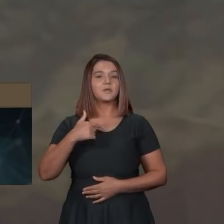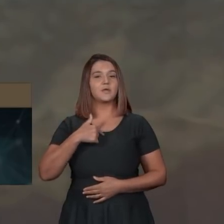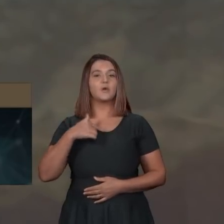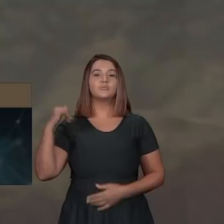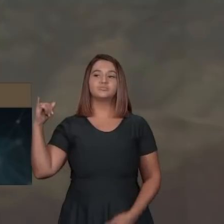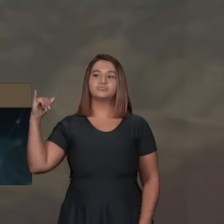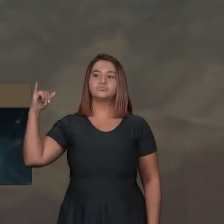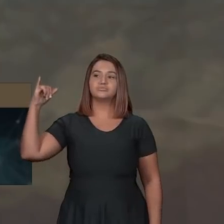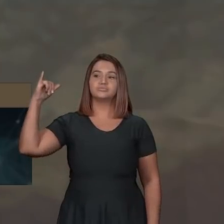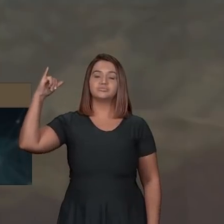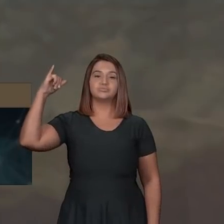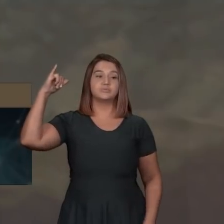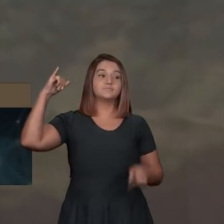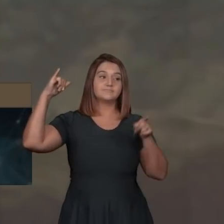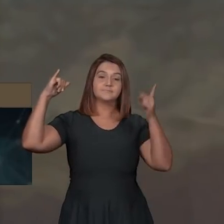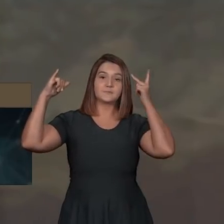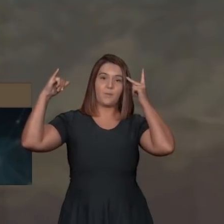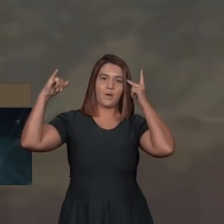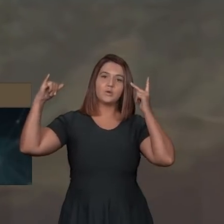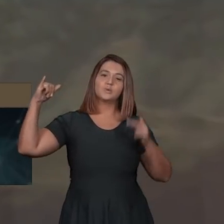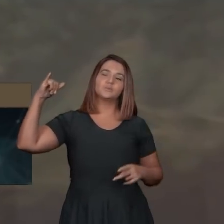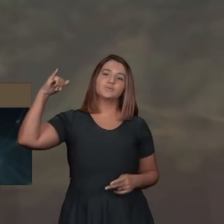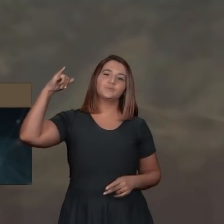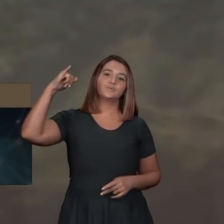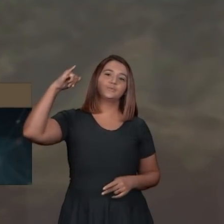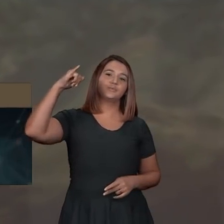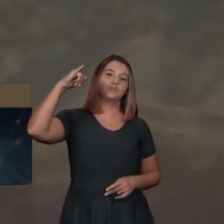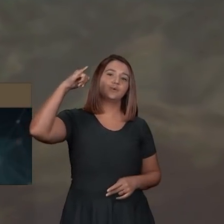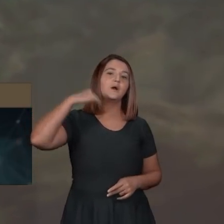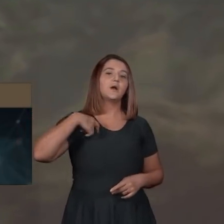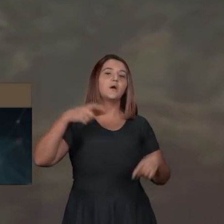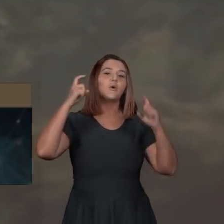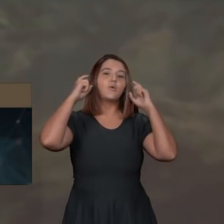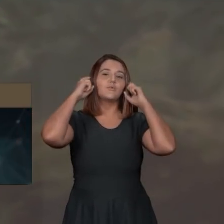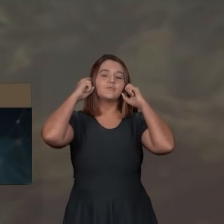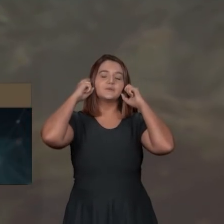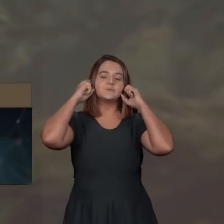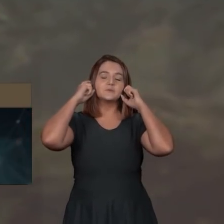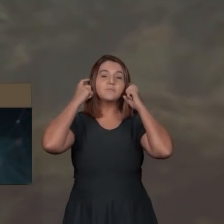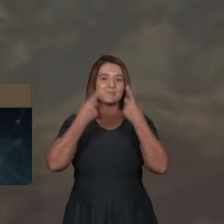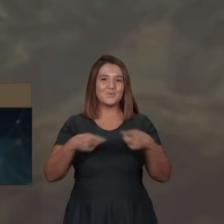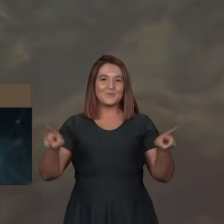avião e eu estava ouvindo justamente a música que você vai ouvir daqui a pouco.